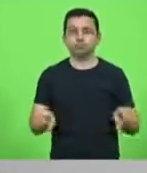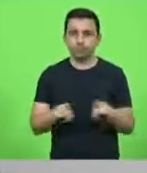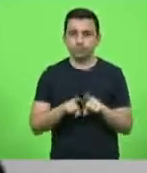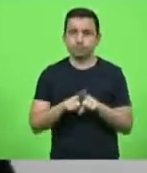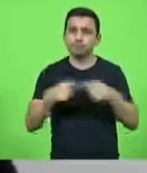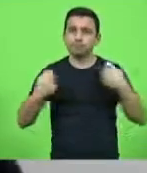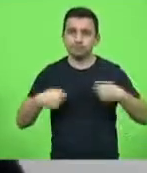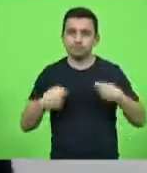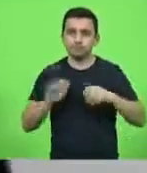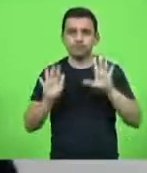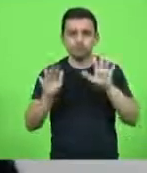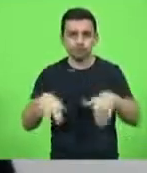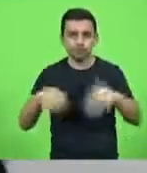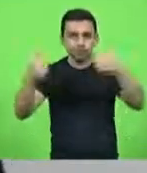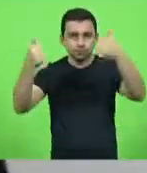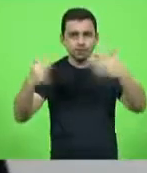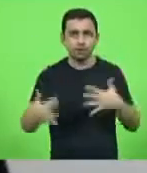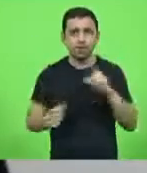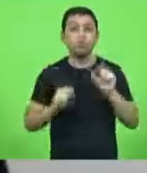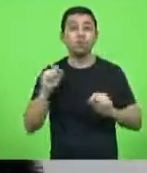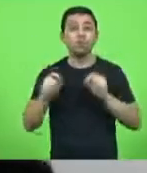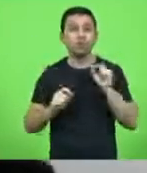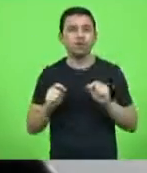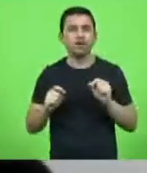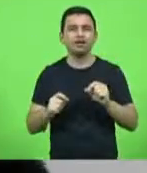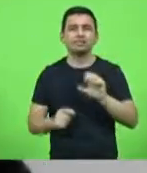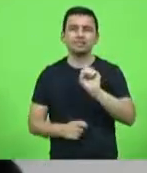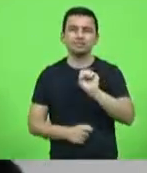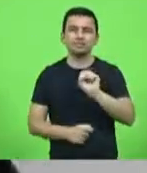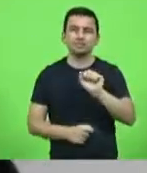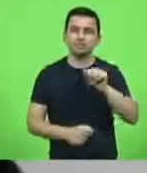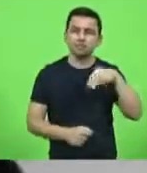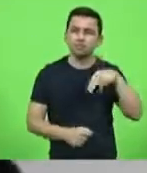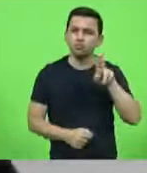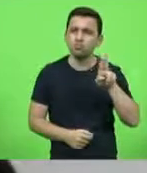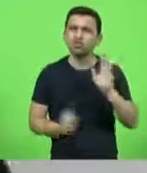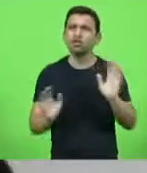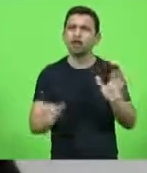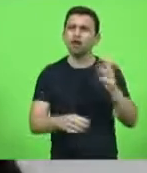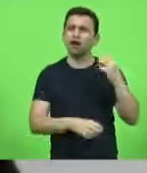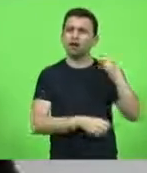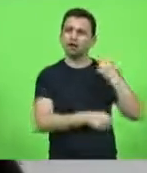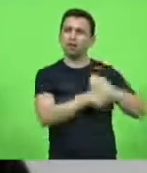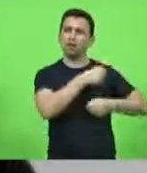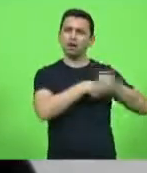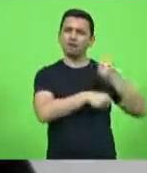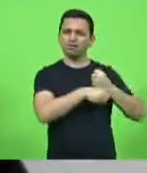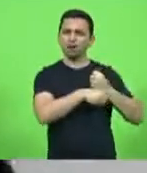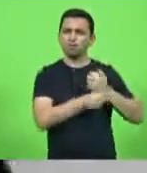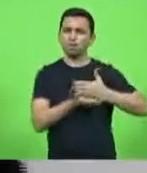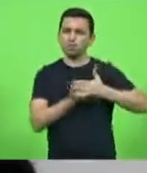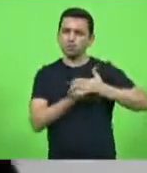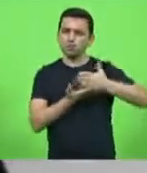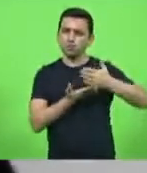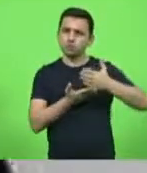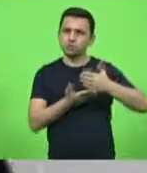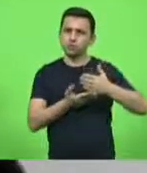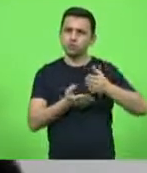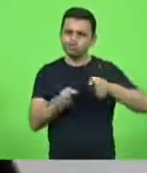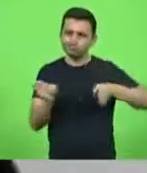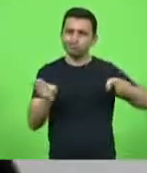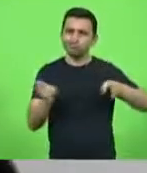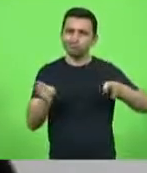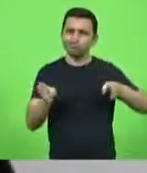deixar de concluir essa fala sobre essa questão do SAMU já Desde o ano passado que nós vemos levantando isso Inclusive durante o recesso